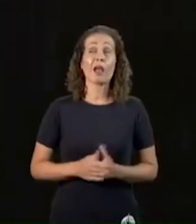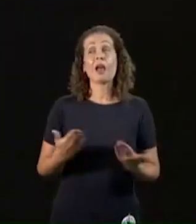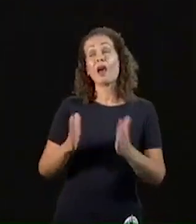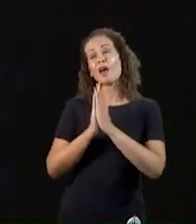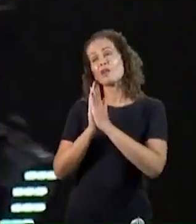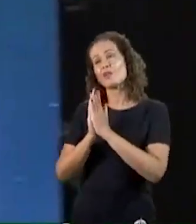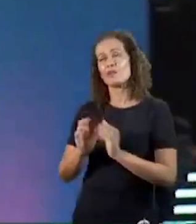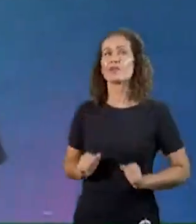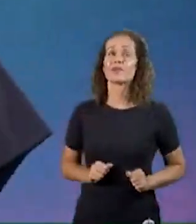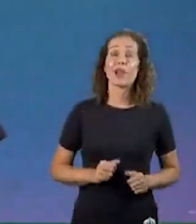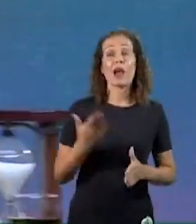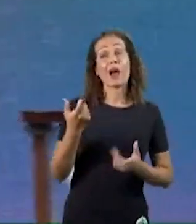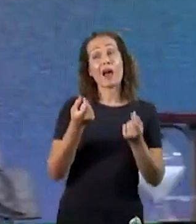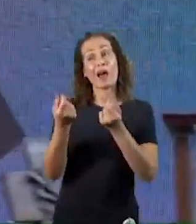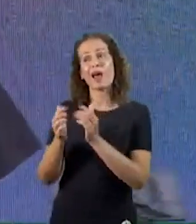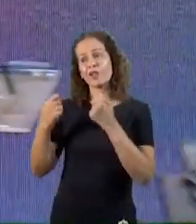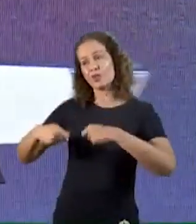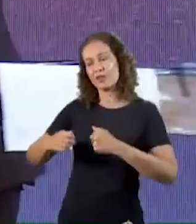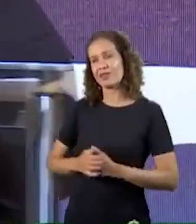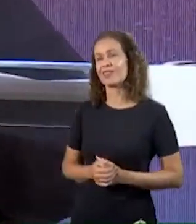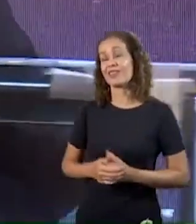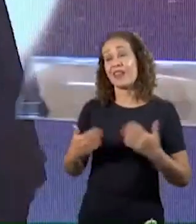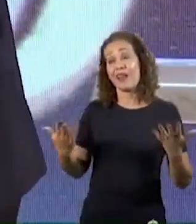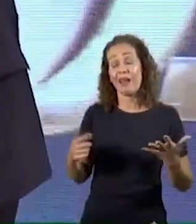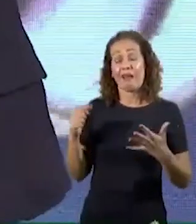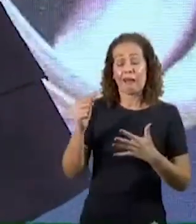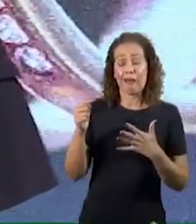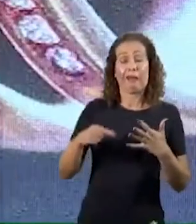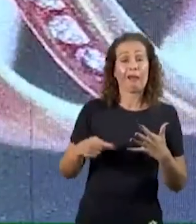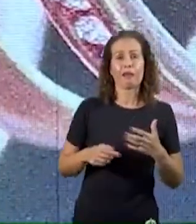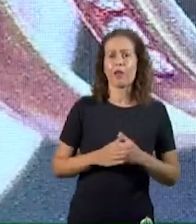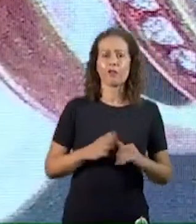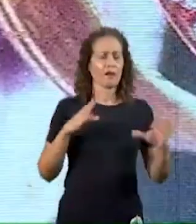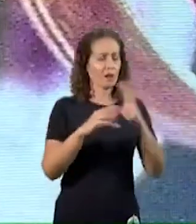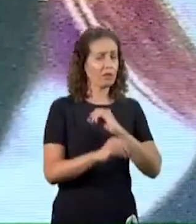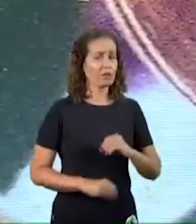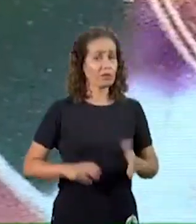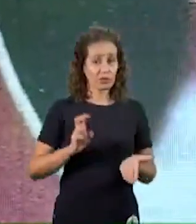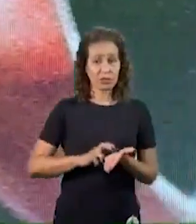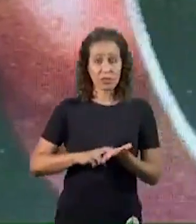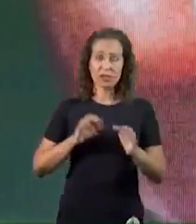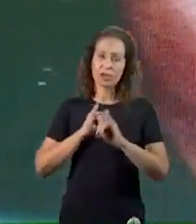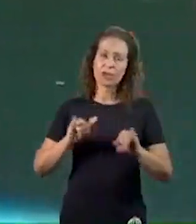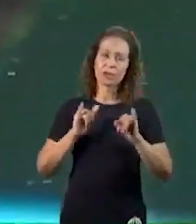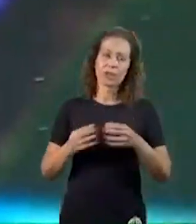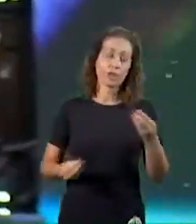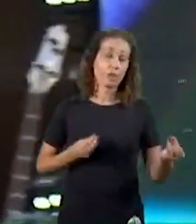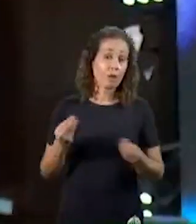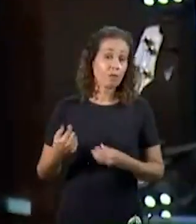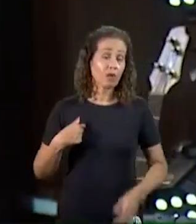favor, ah, porque eu estou precisando de um dinheiro, ah, porque... Sai fora! Eu contei hoje de manhã, gente, como que eu